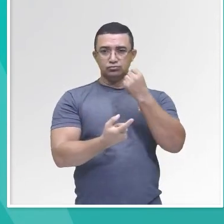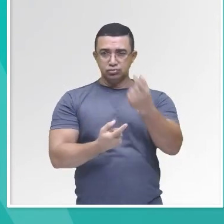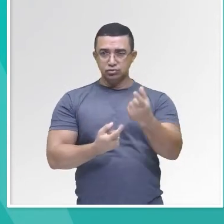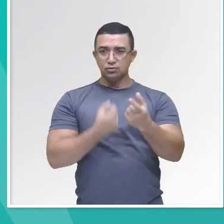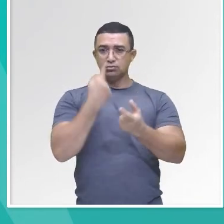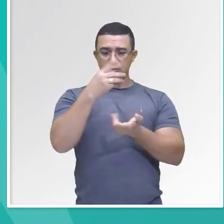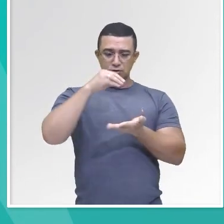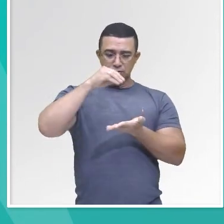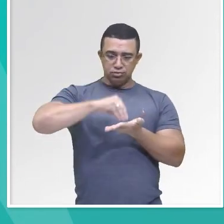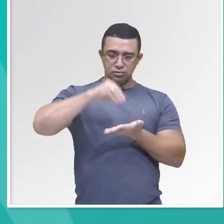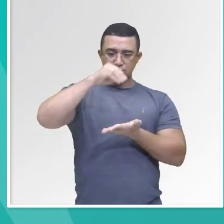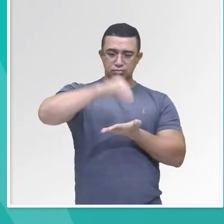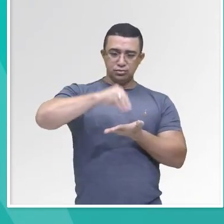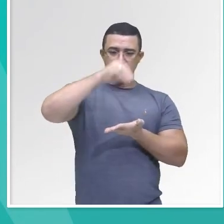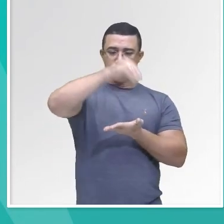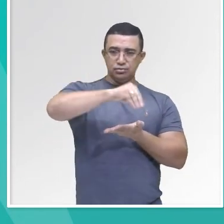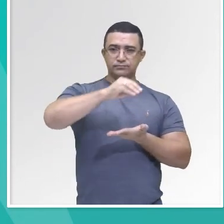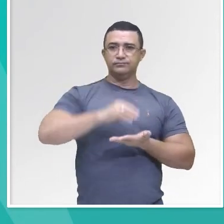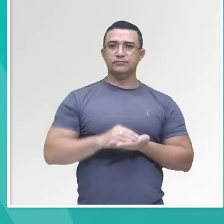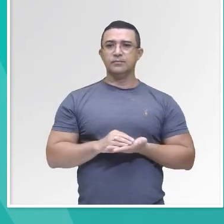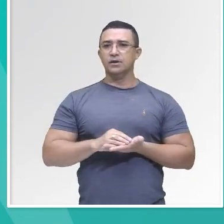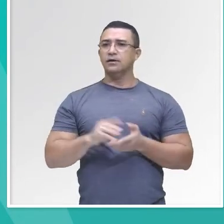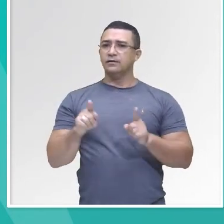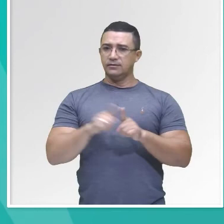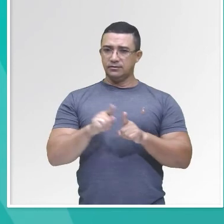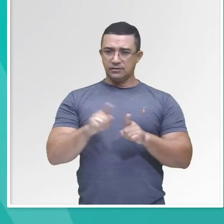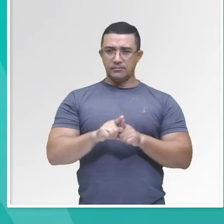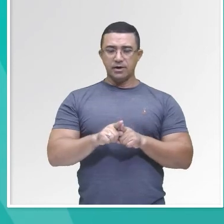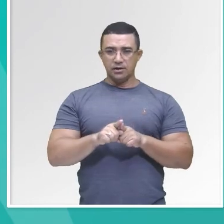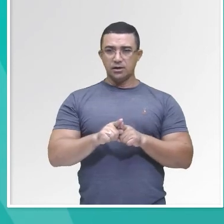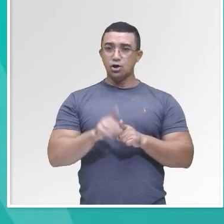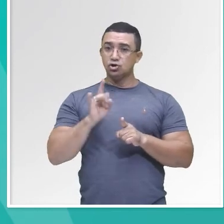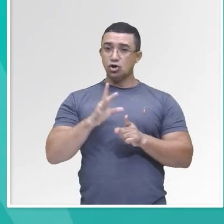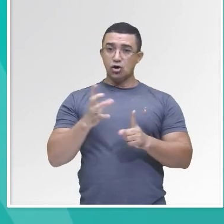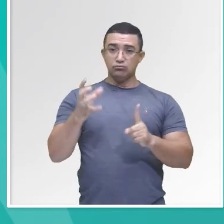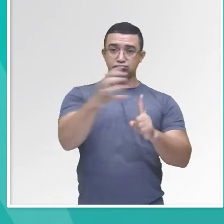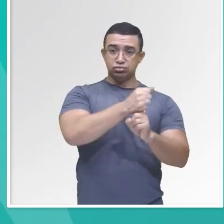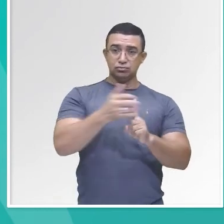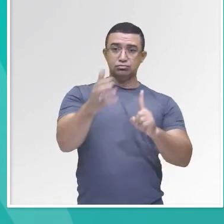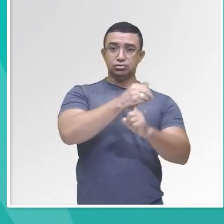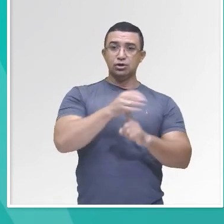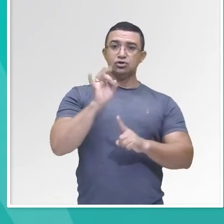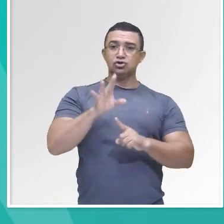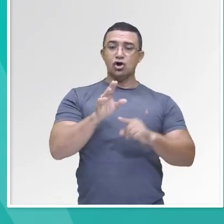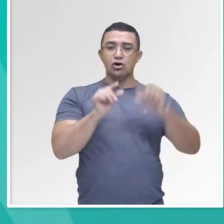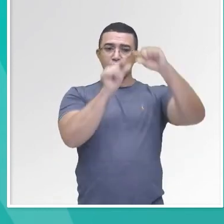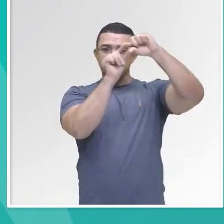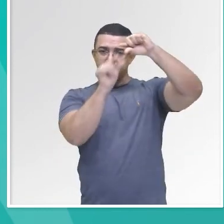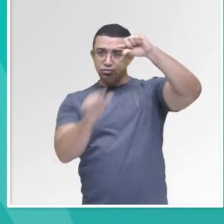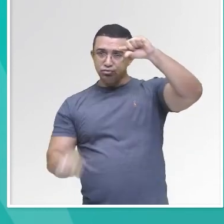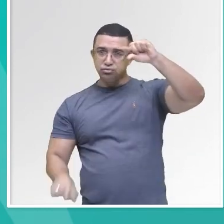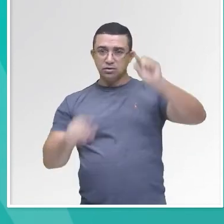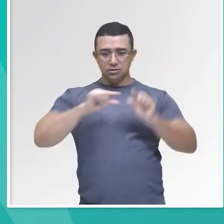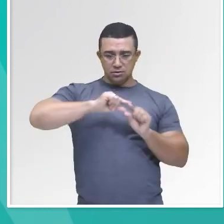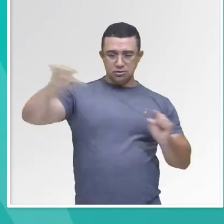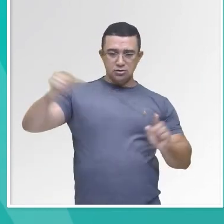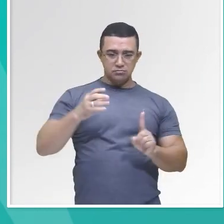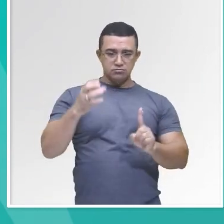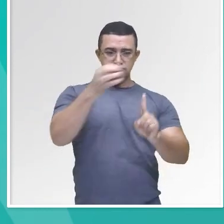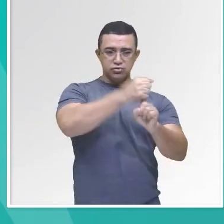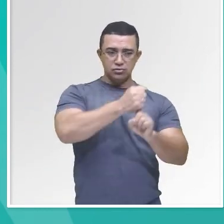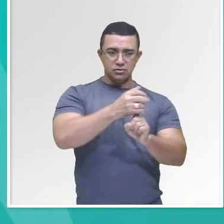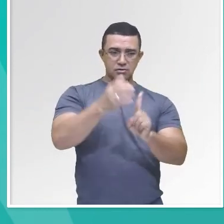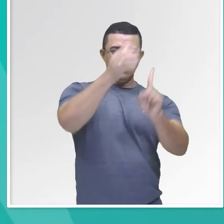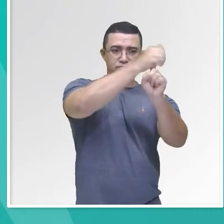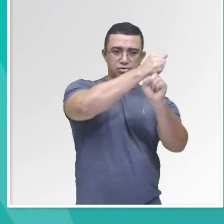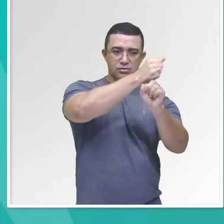jogada. E a captura dele é na diagonal, avançando um passo. Se vocês observarem bem